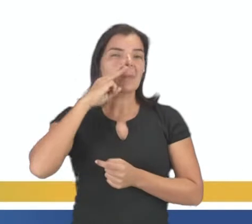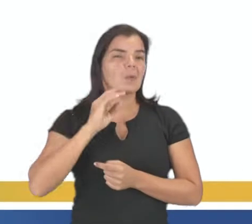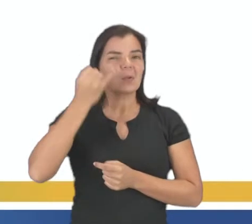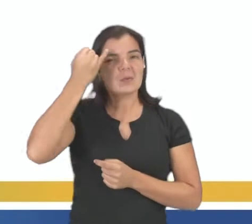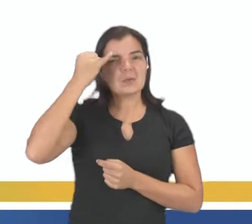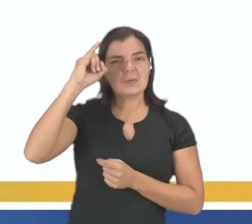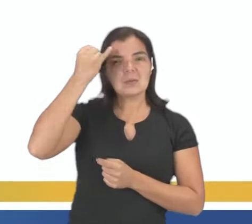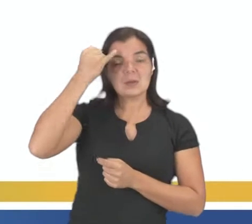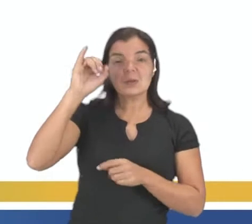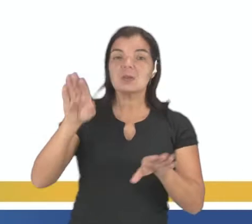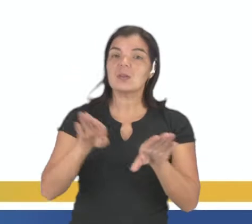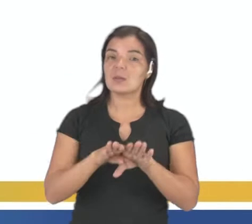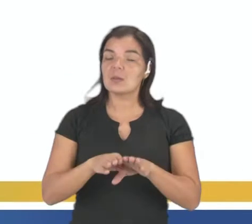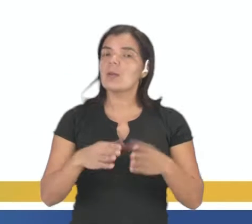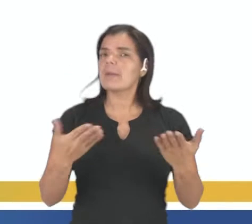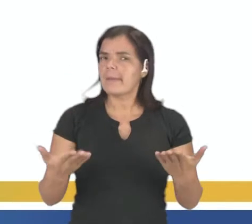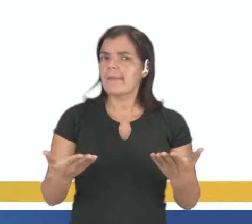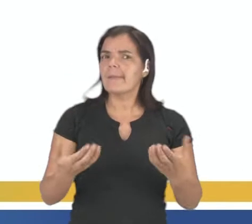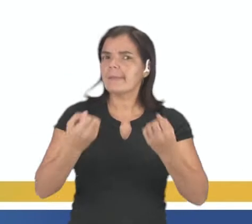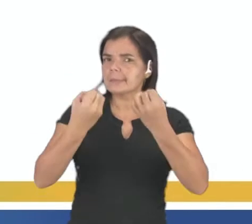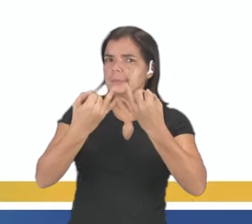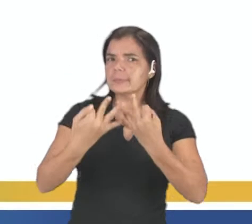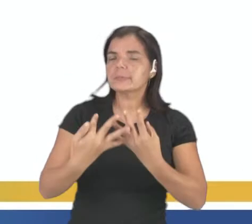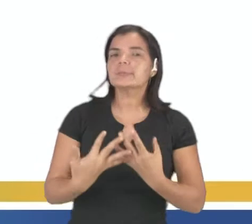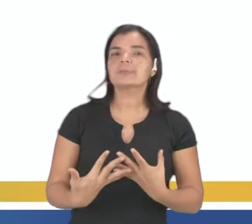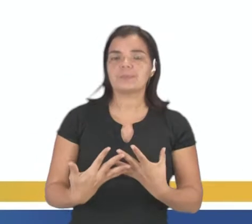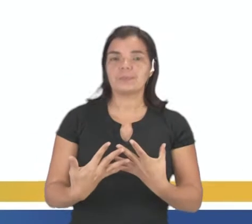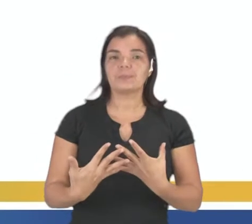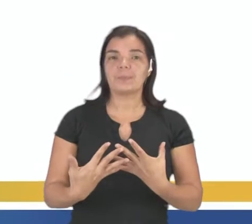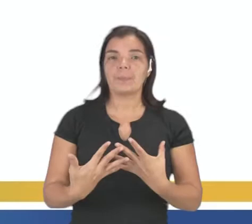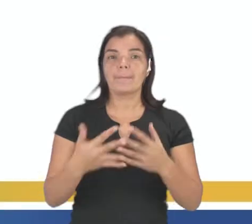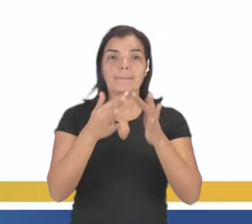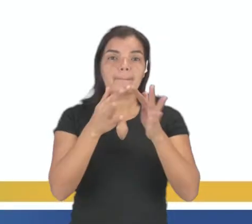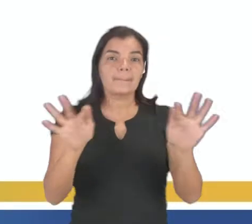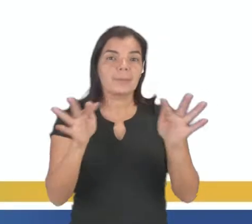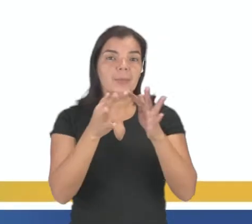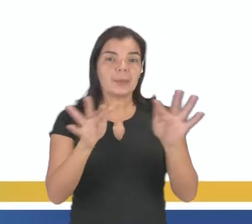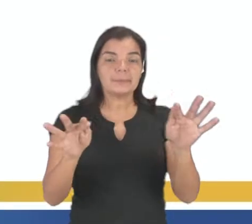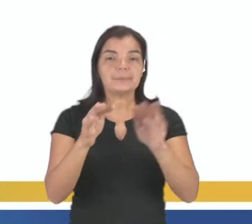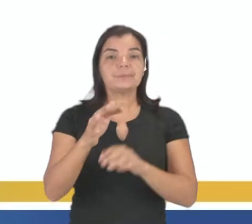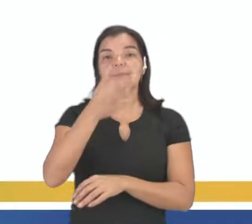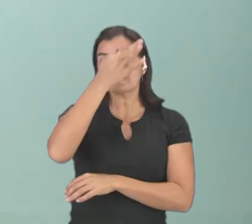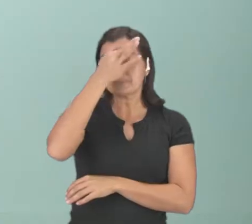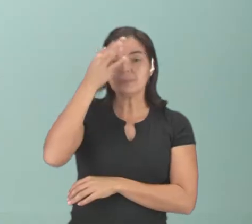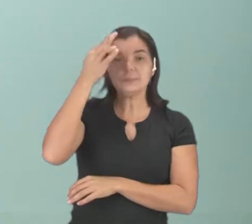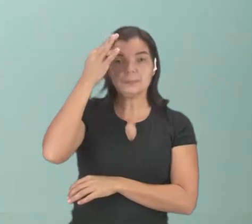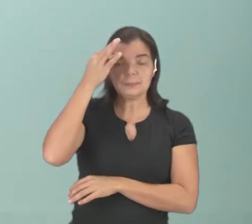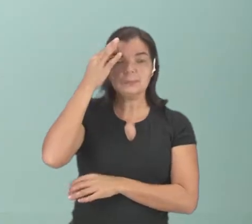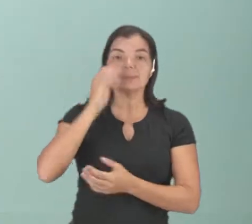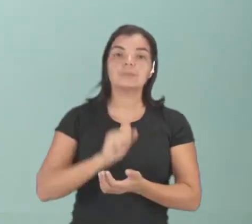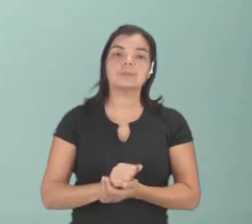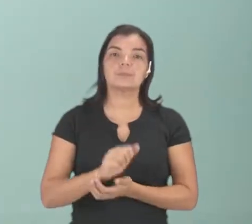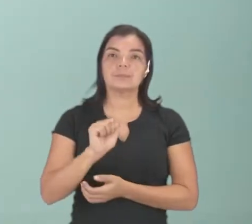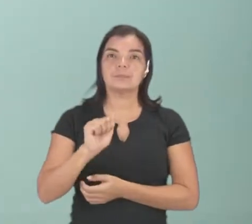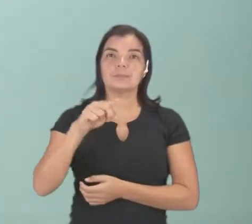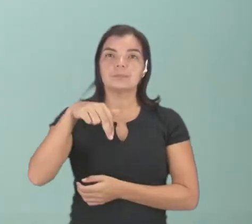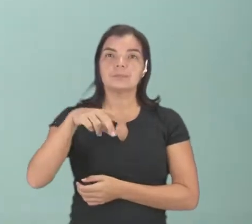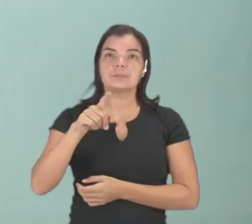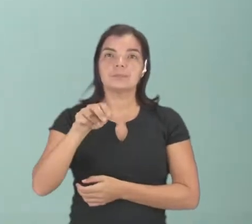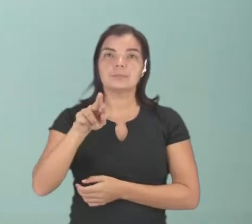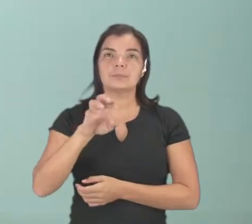cria, Bergson. Essa é uma frase que eu peguei de um filósofo contemporâneo, André